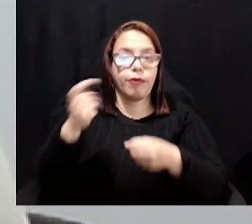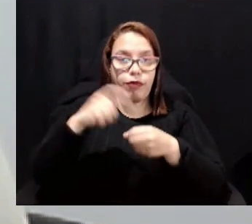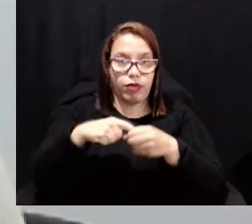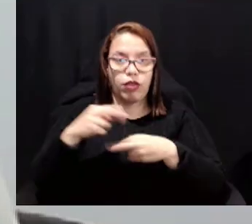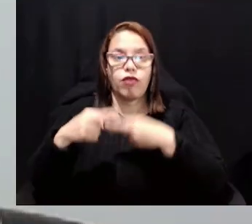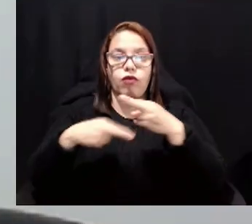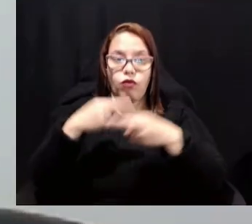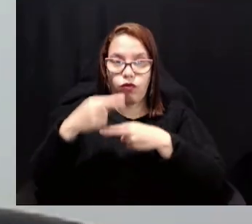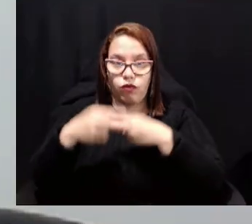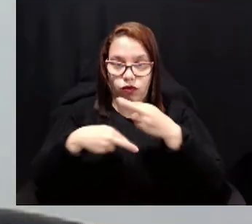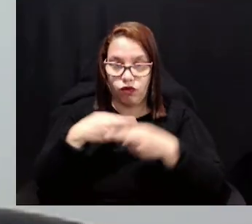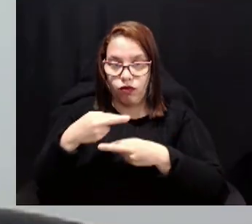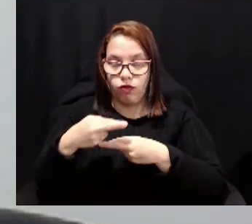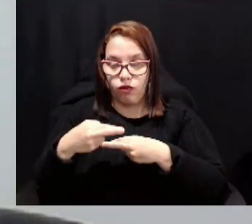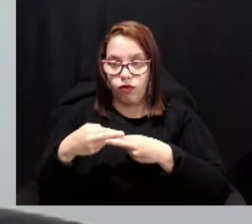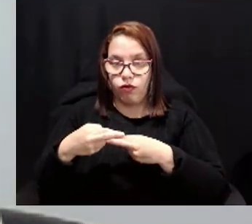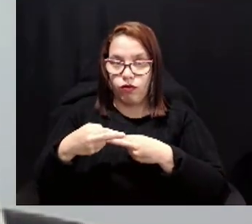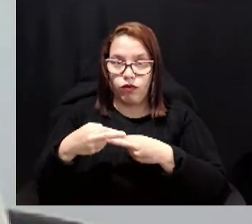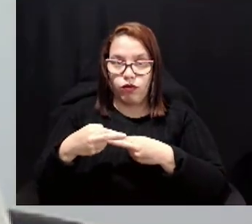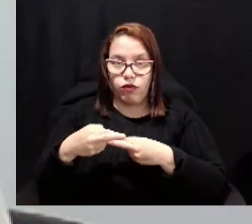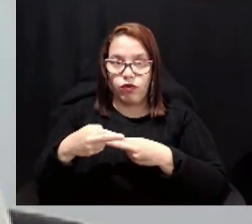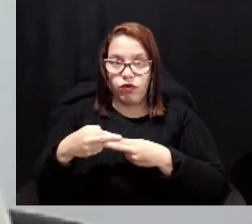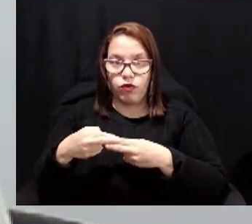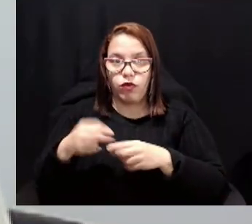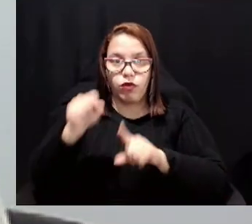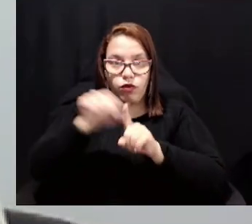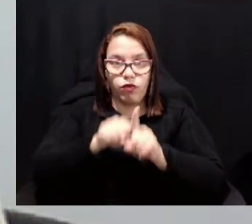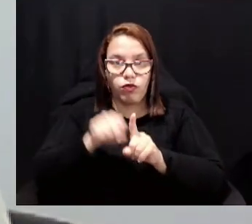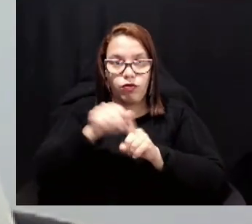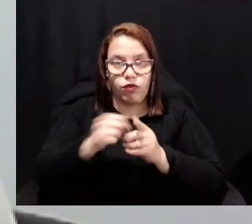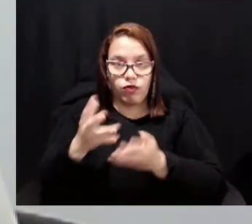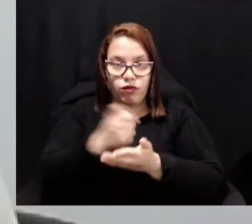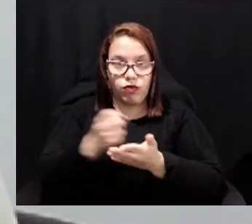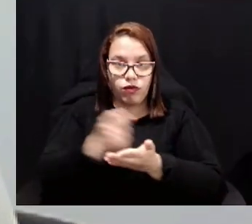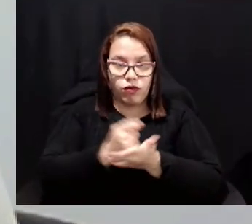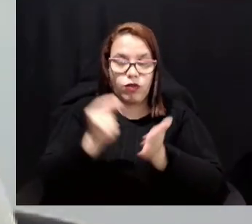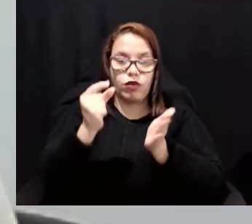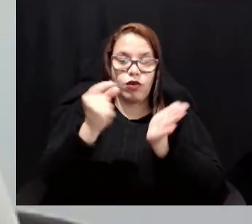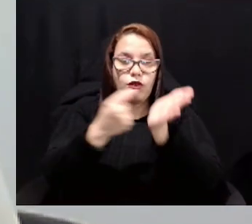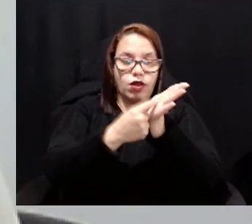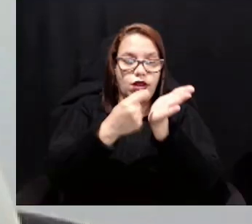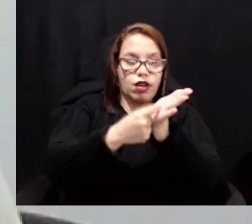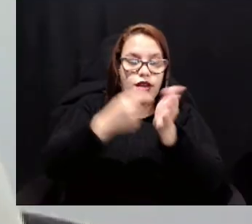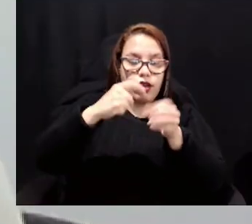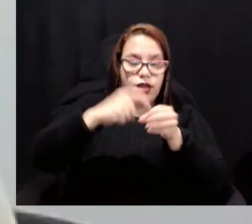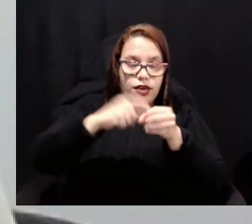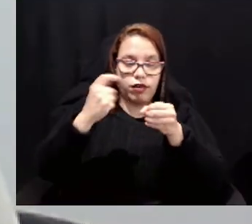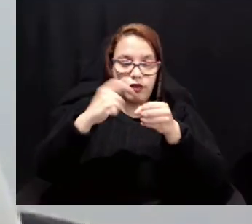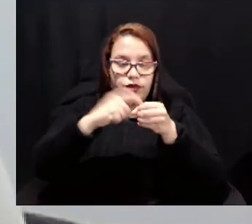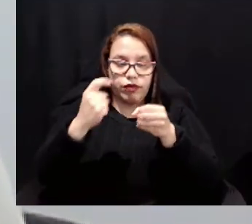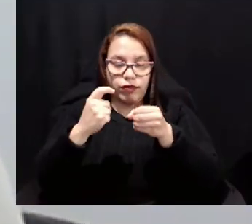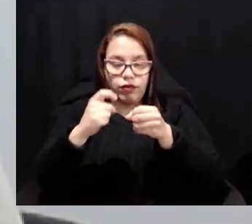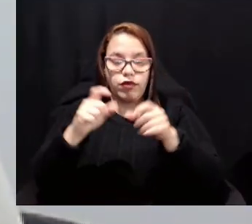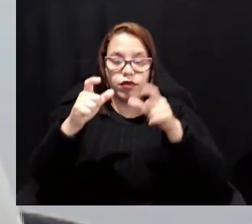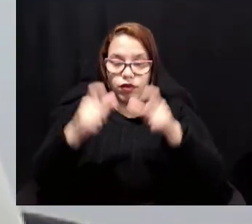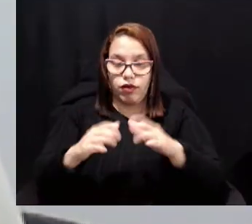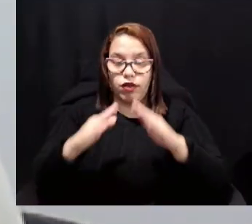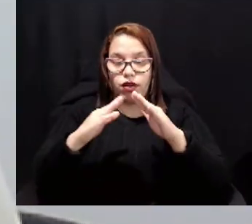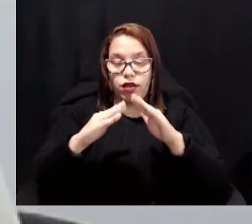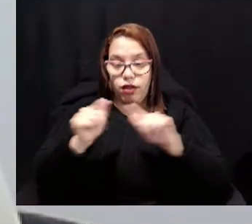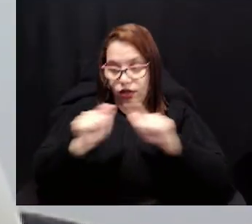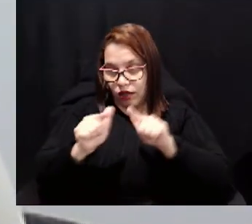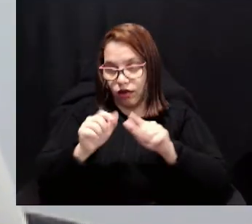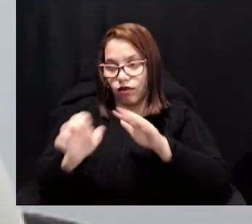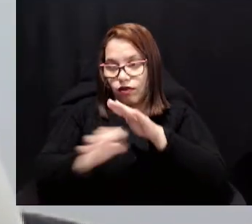foi voltado para reciclagem. A gente ficou o mês inteiro arrecadando lacres de tampinha e tampas plásticas lá na